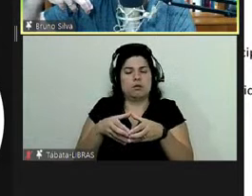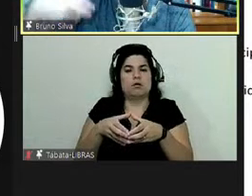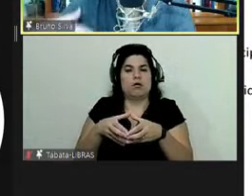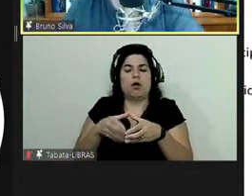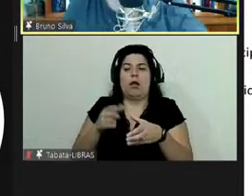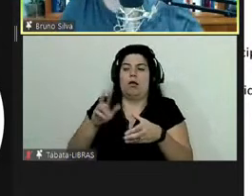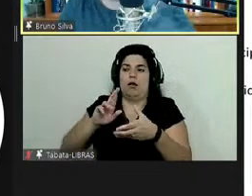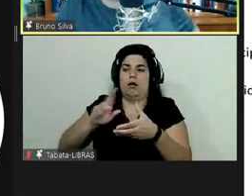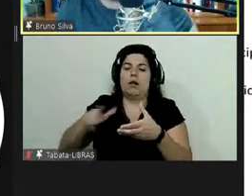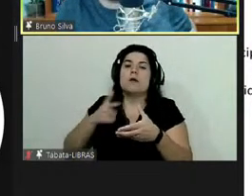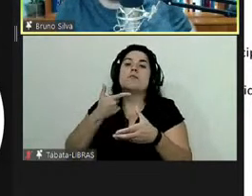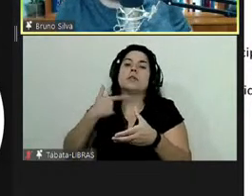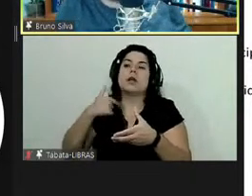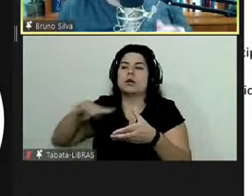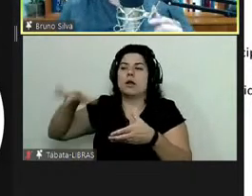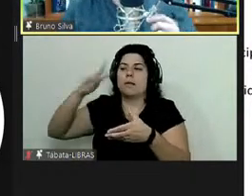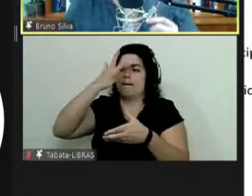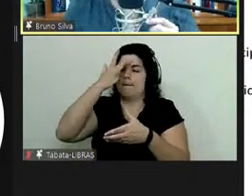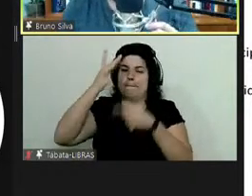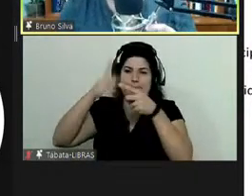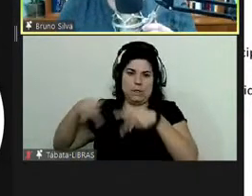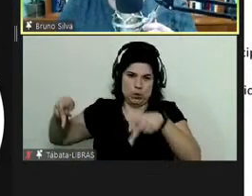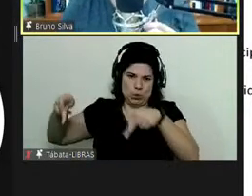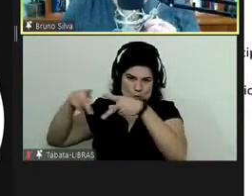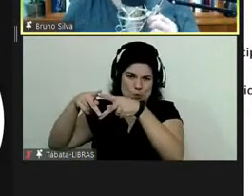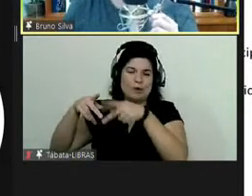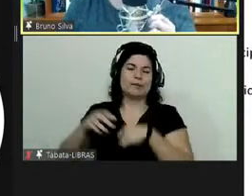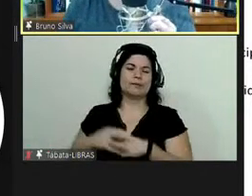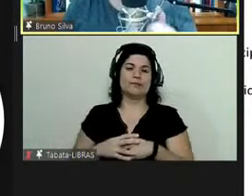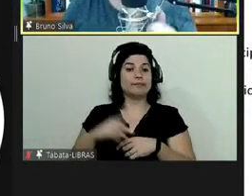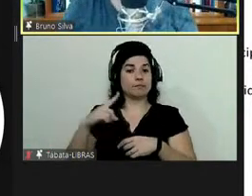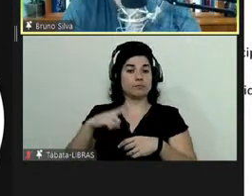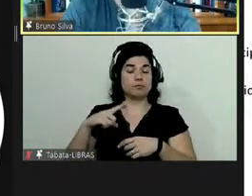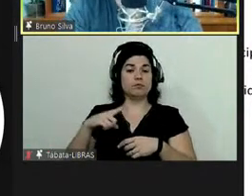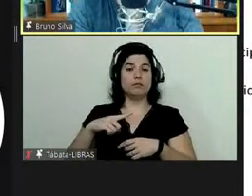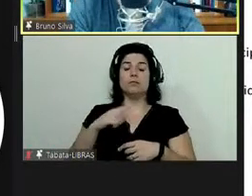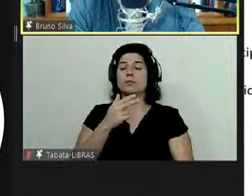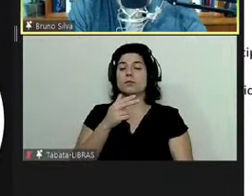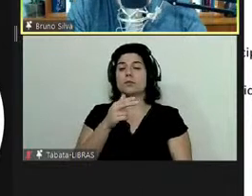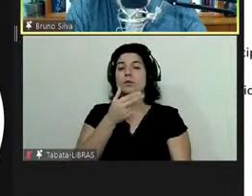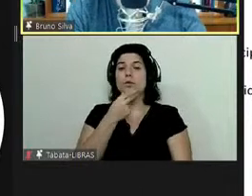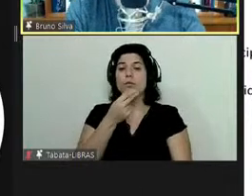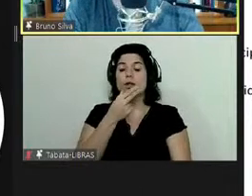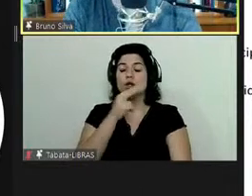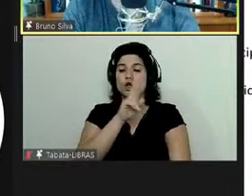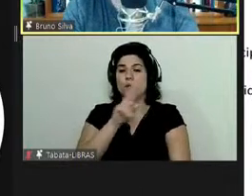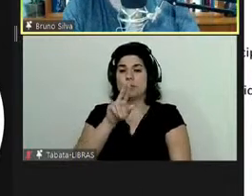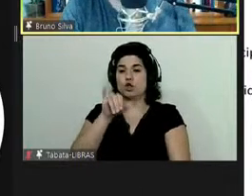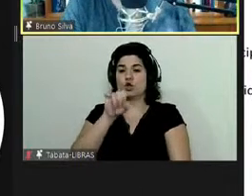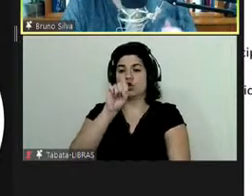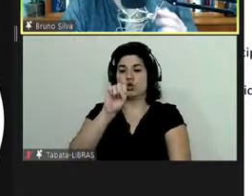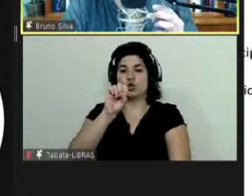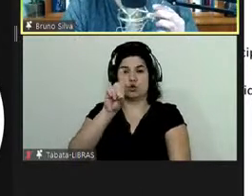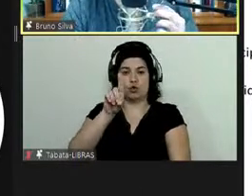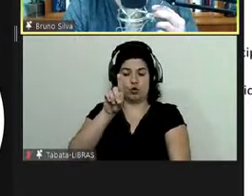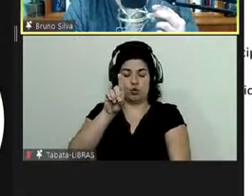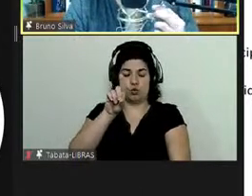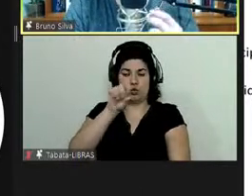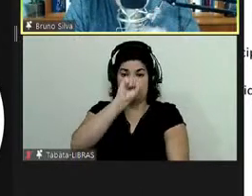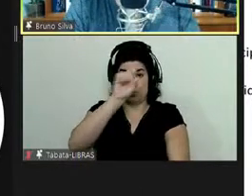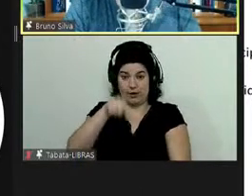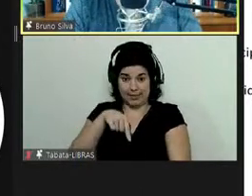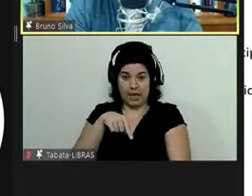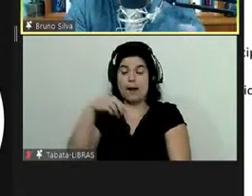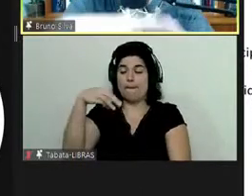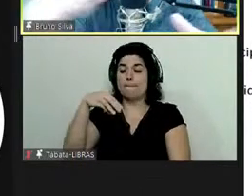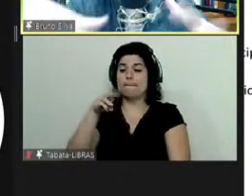Povo tão Historiador não é barra cientista político chamado José Murilo de Carvalho é um cara muito interessante e